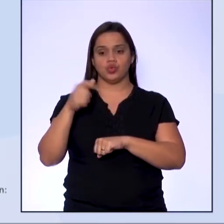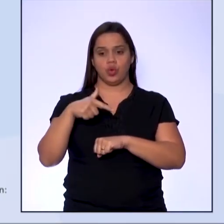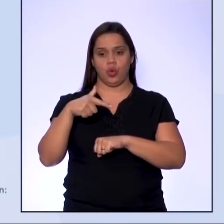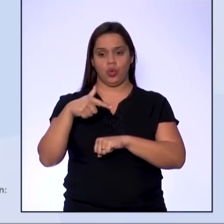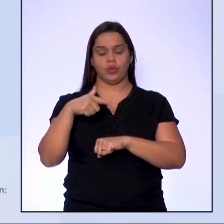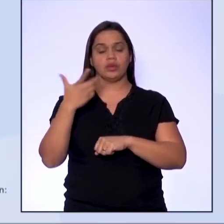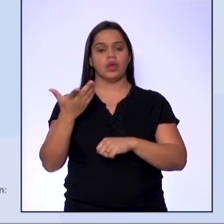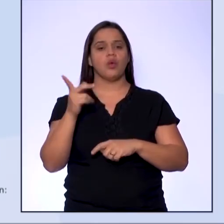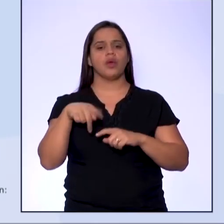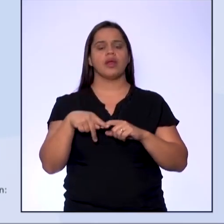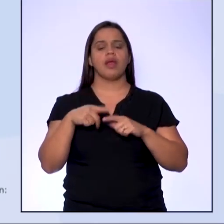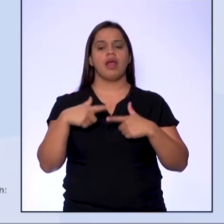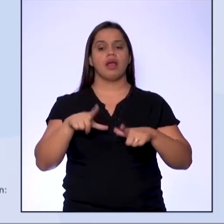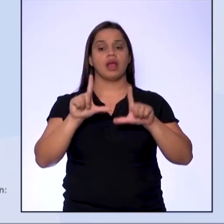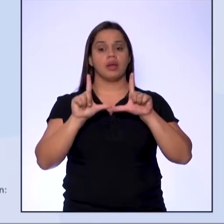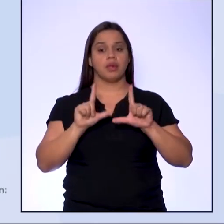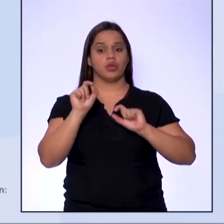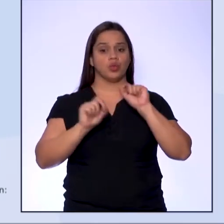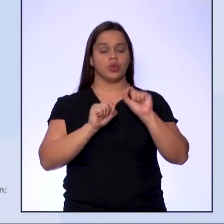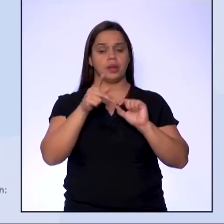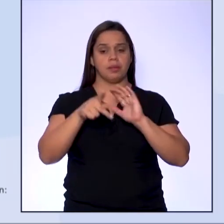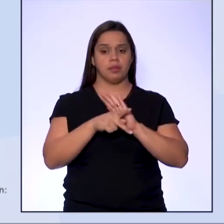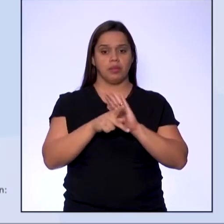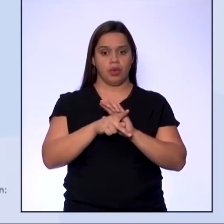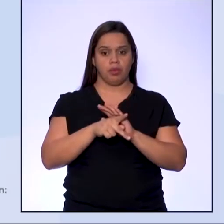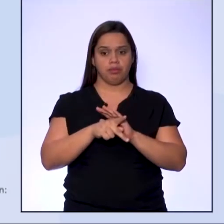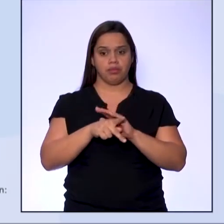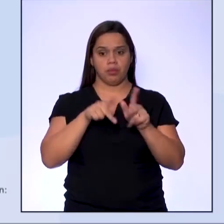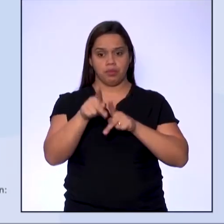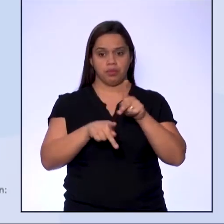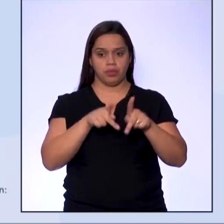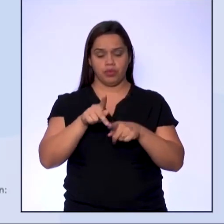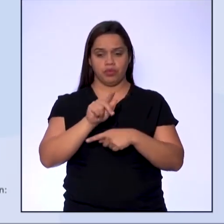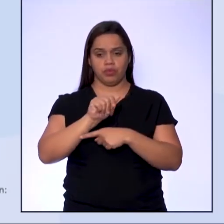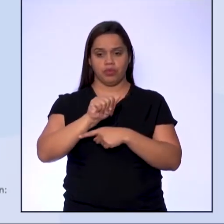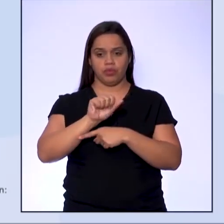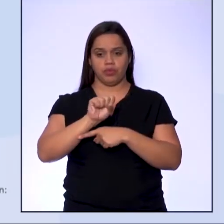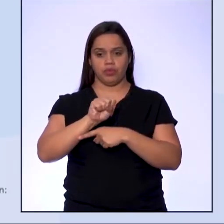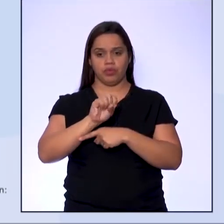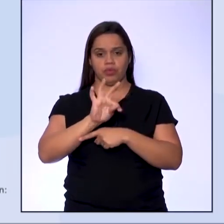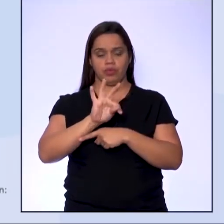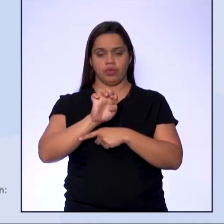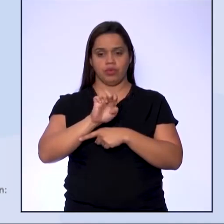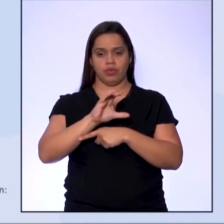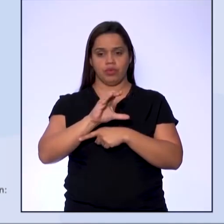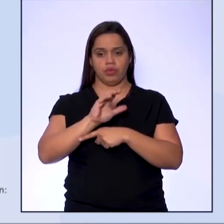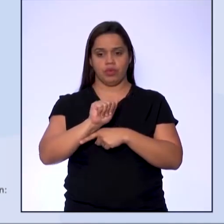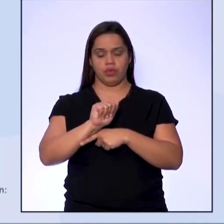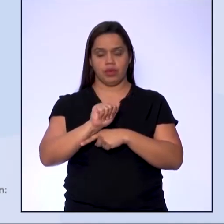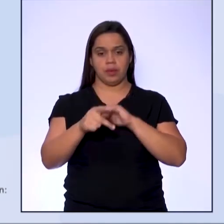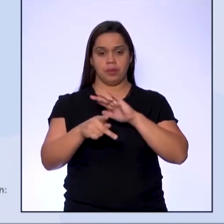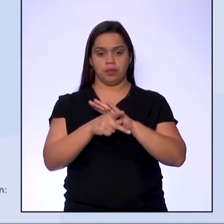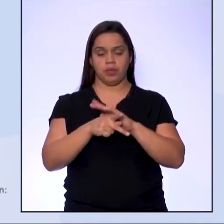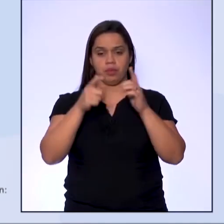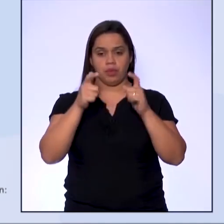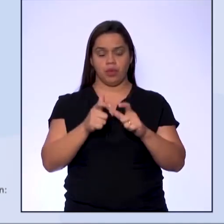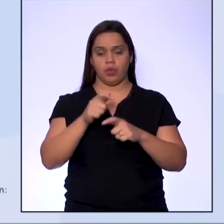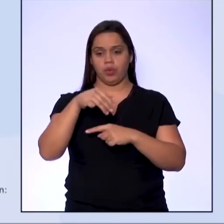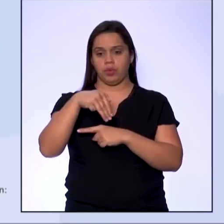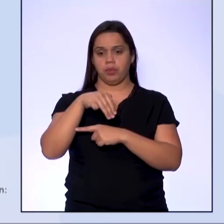na região continental. Então, a sub-região da América Latina é a América Central continental, tá